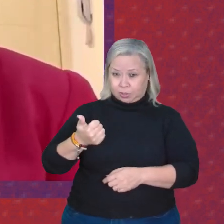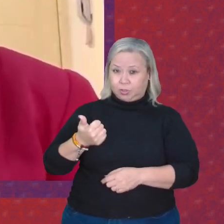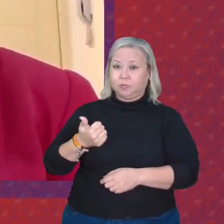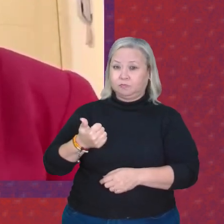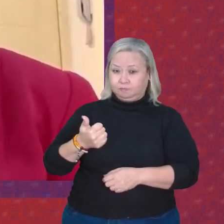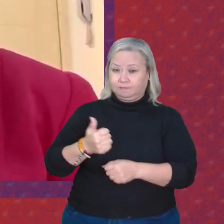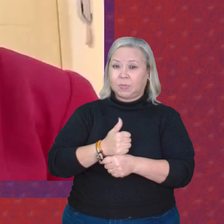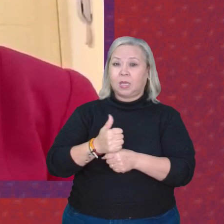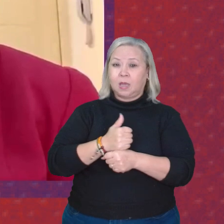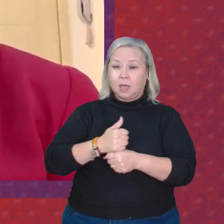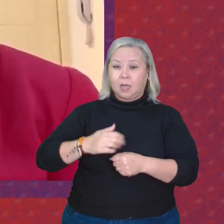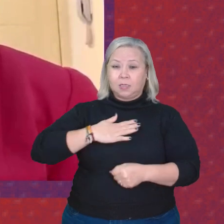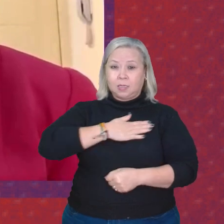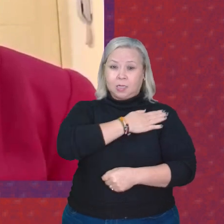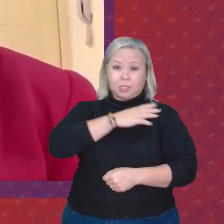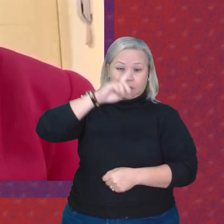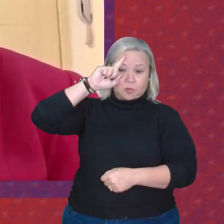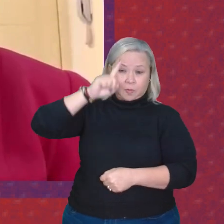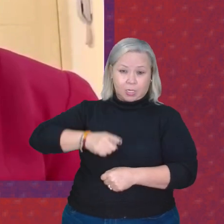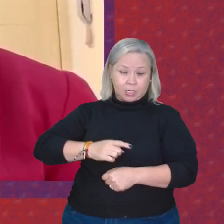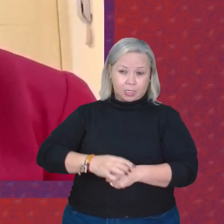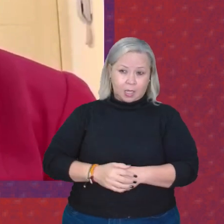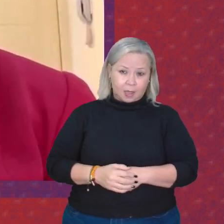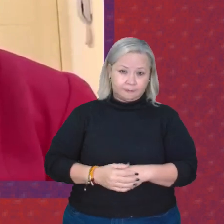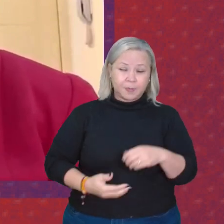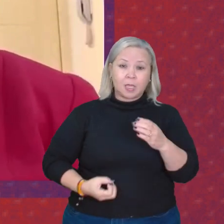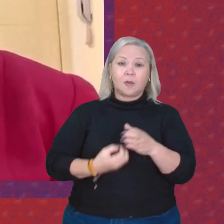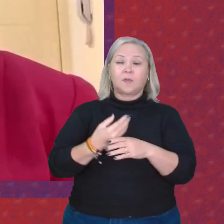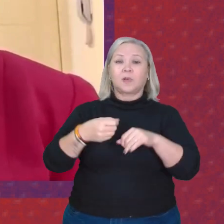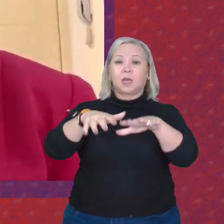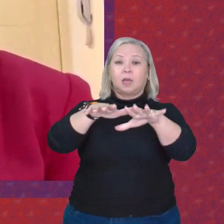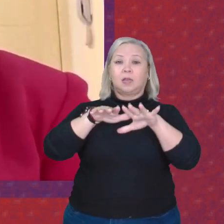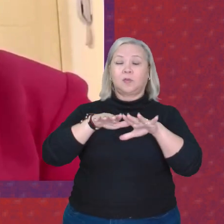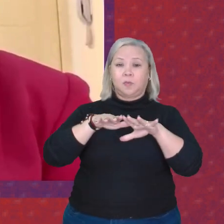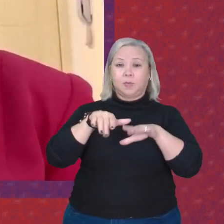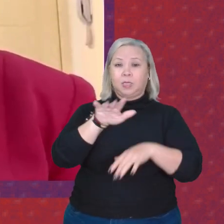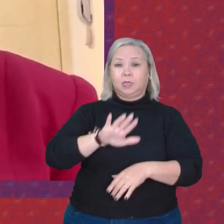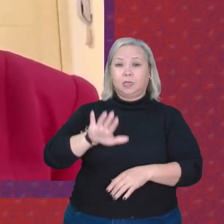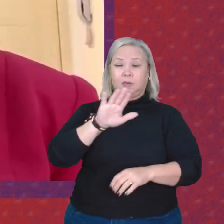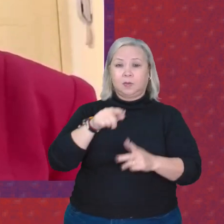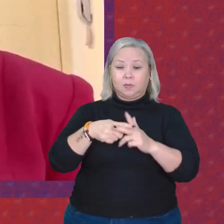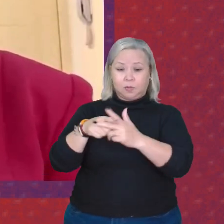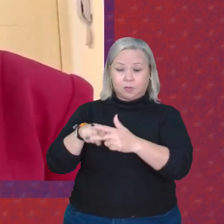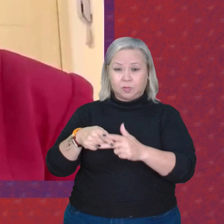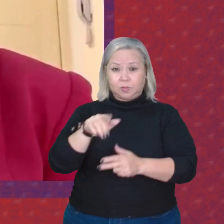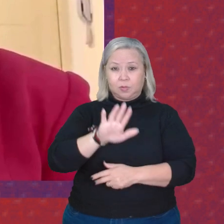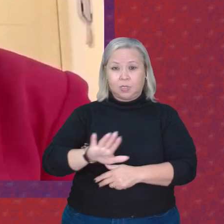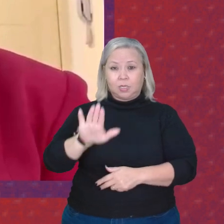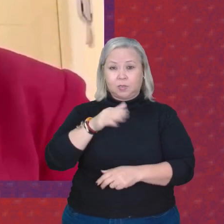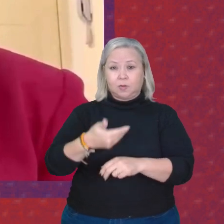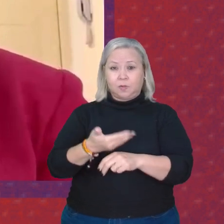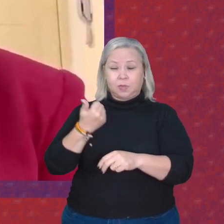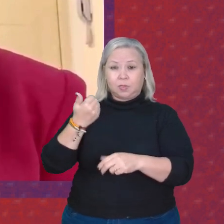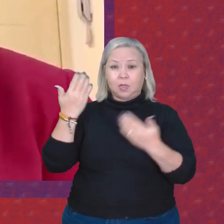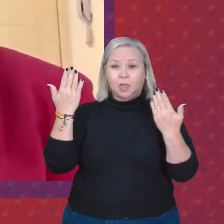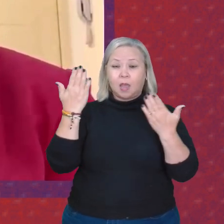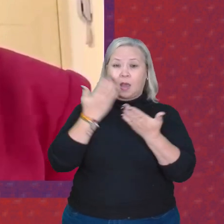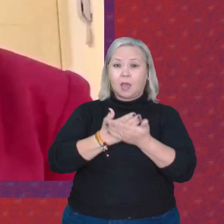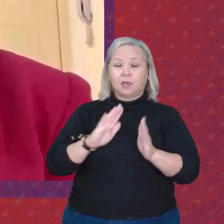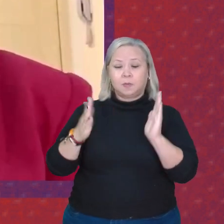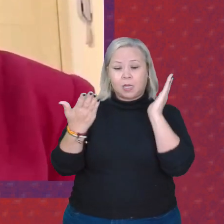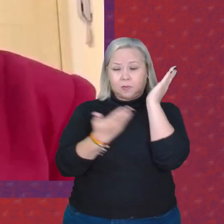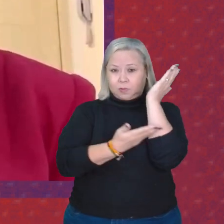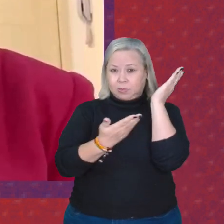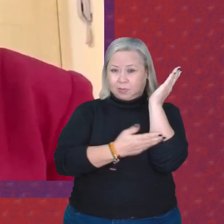ditadura militar. Foi criado o Comitê Nacional e o Mecanismo Nacional de Prevenção e Combate à Tortura,